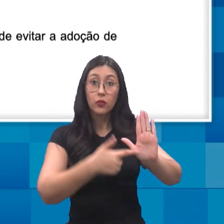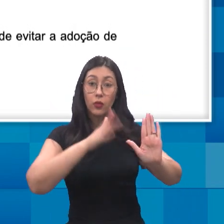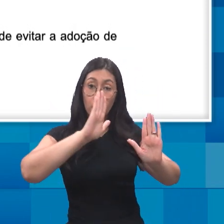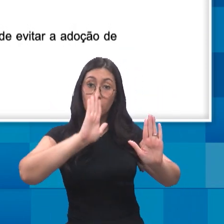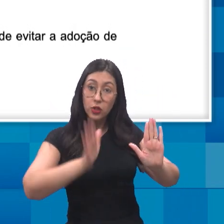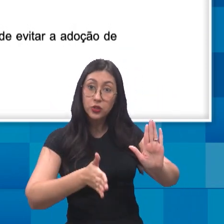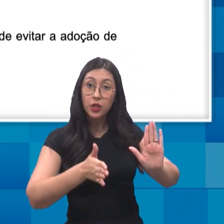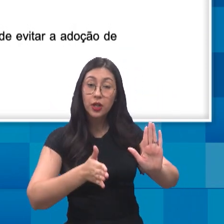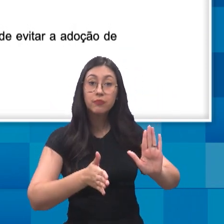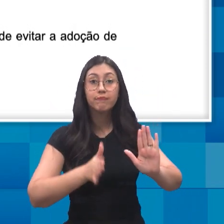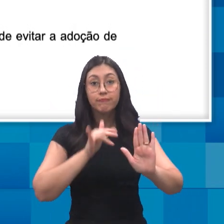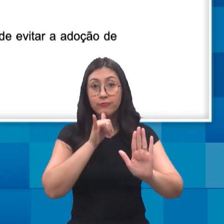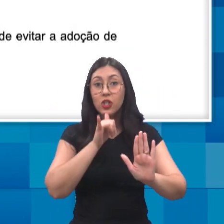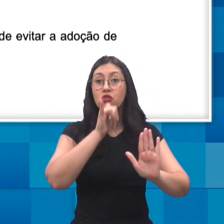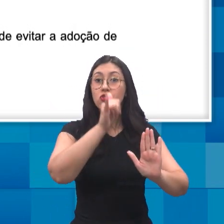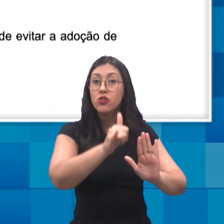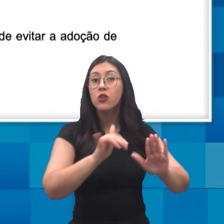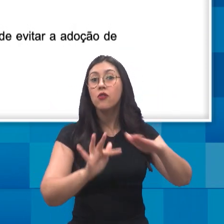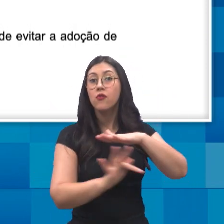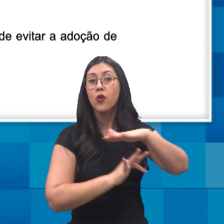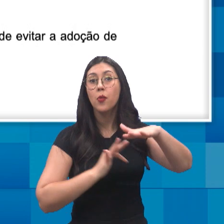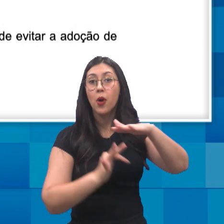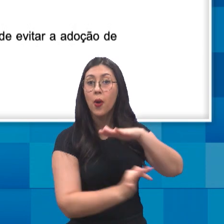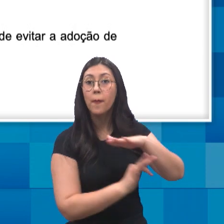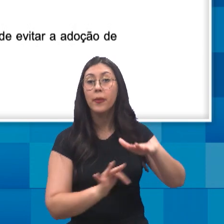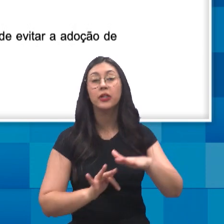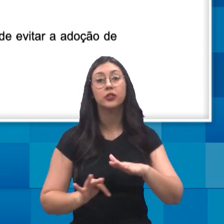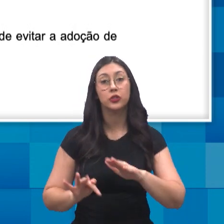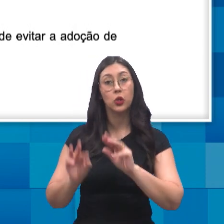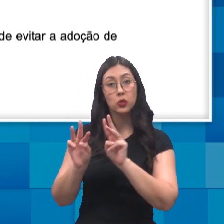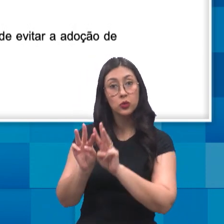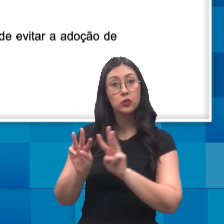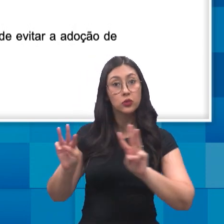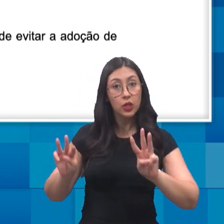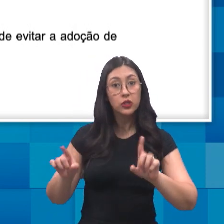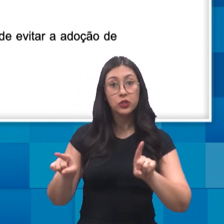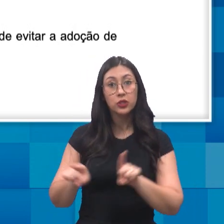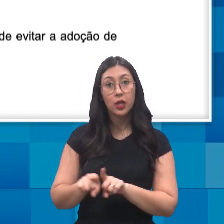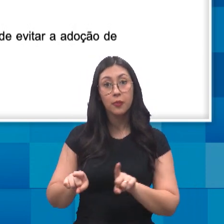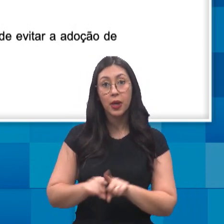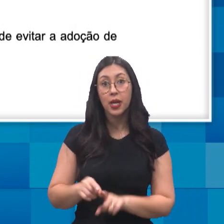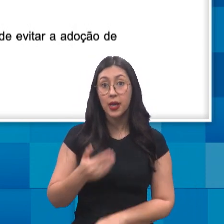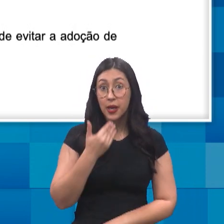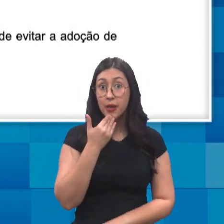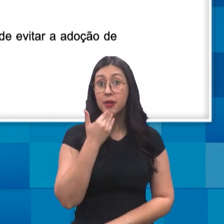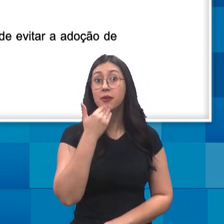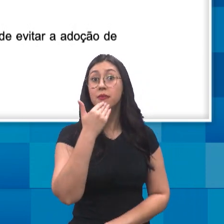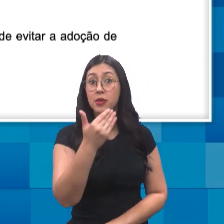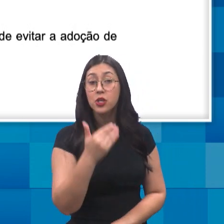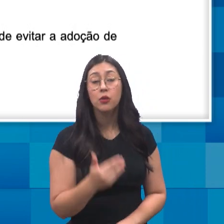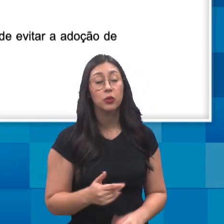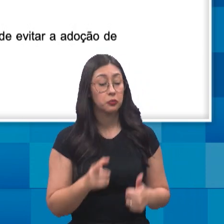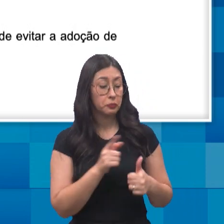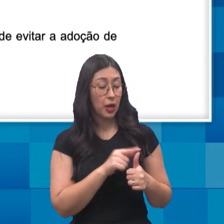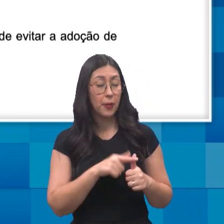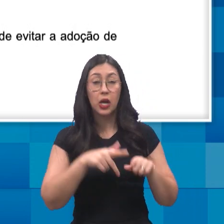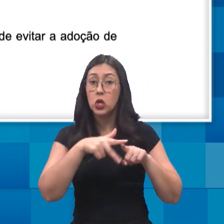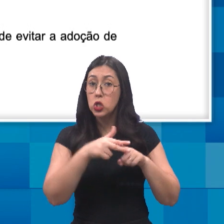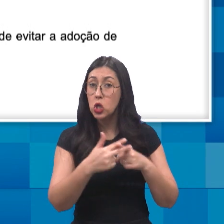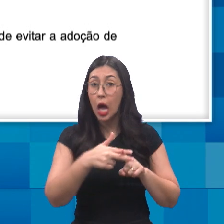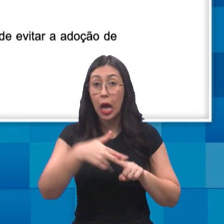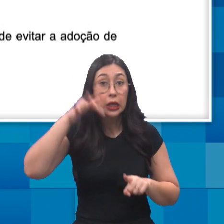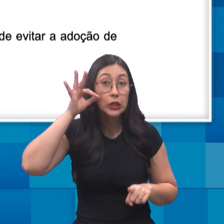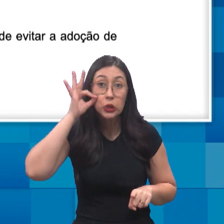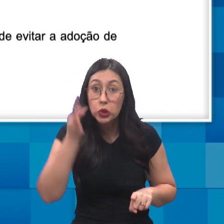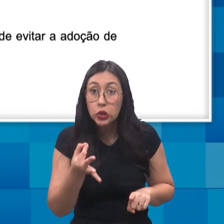notificamos formalmente o portal Aqui Vale e solicitamos, número 1, a correção imediata da matéria,